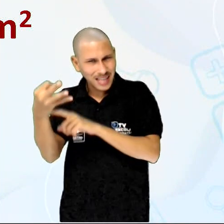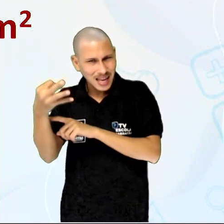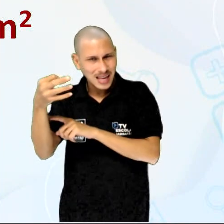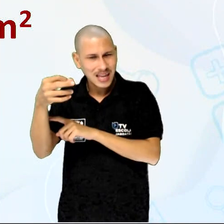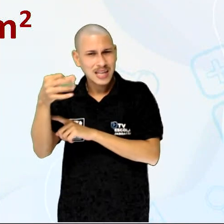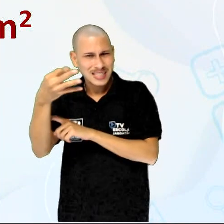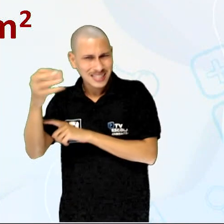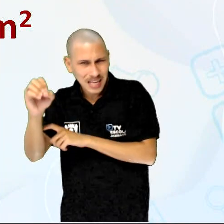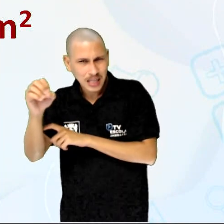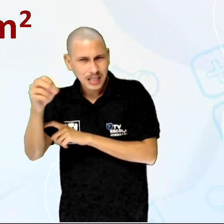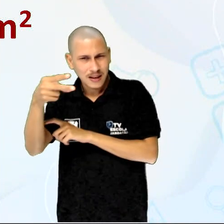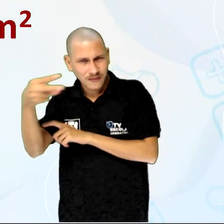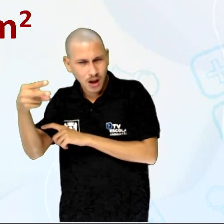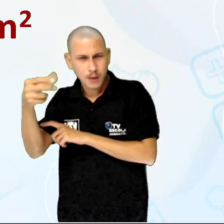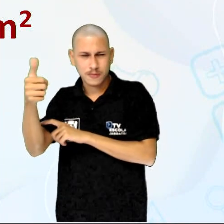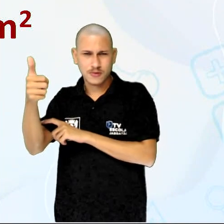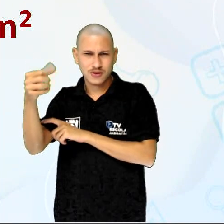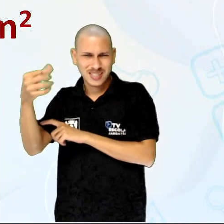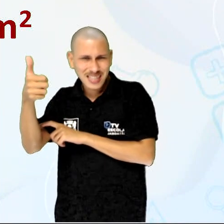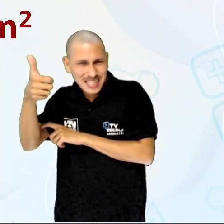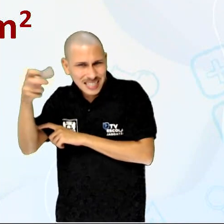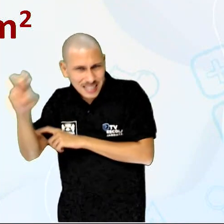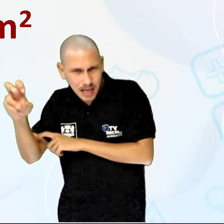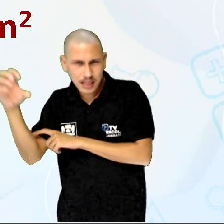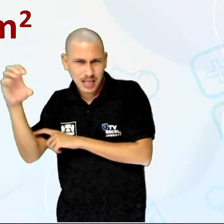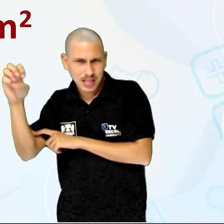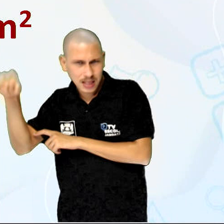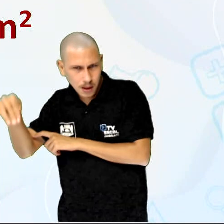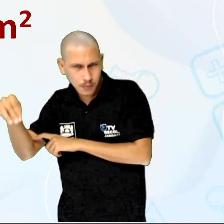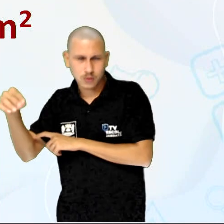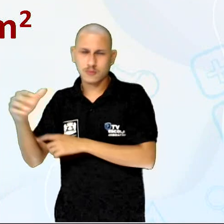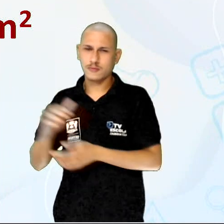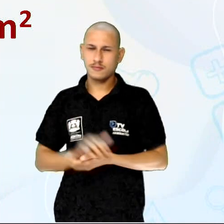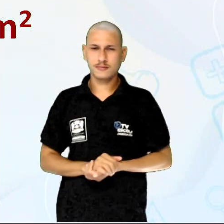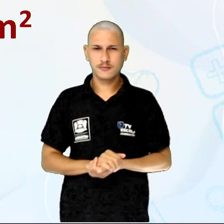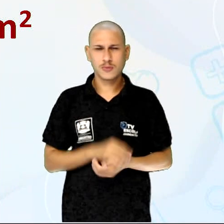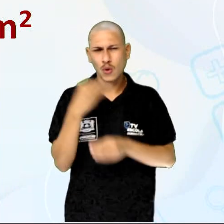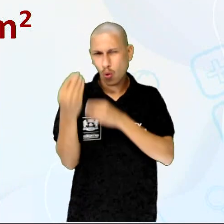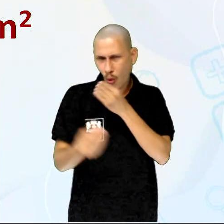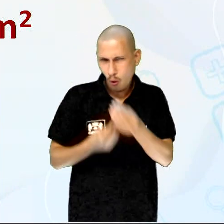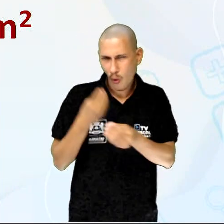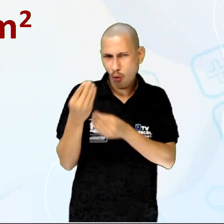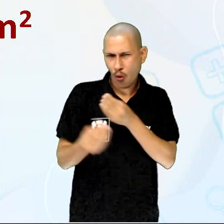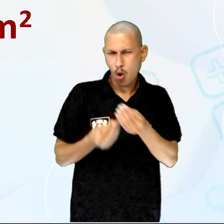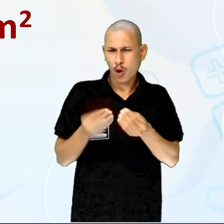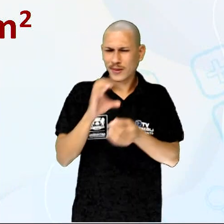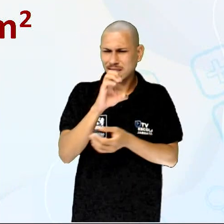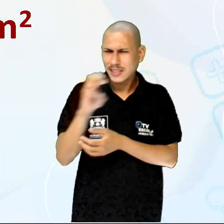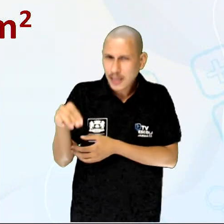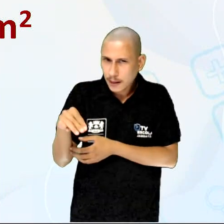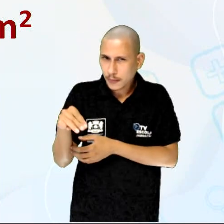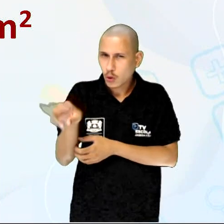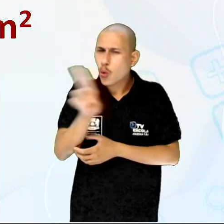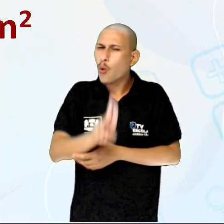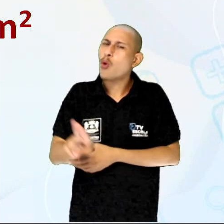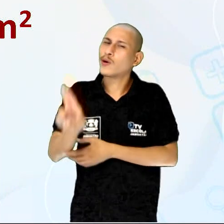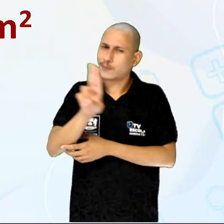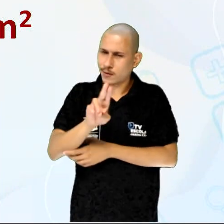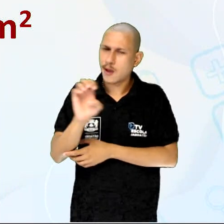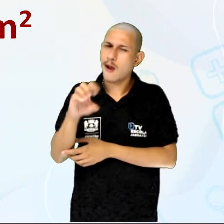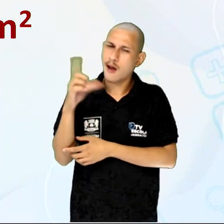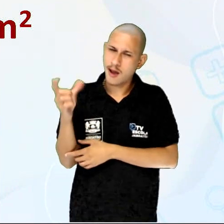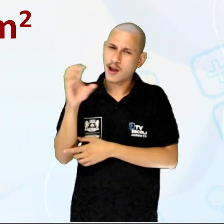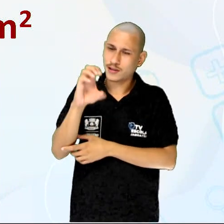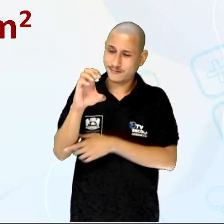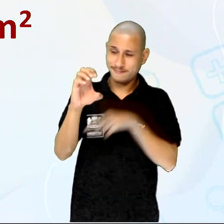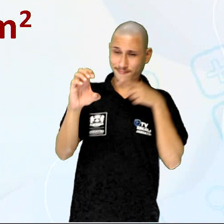dá 15 centímetros quadrados. Atenção ali, ó, como a medida dos lados era em centímetros, então a área vai ser